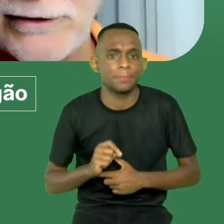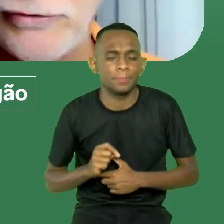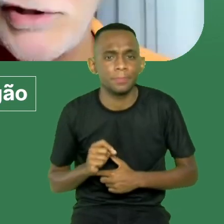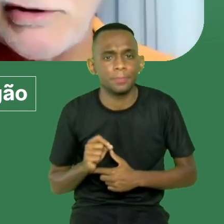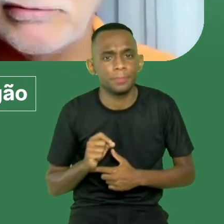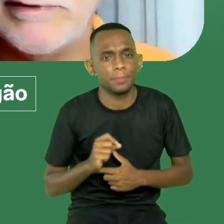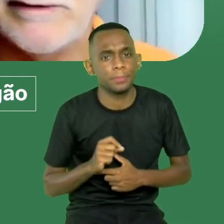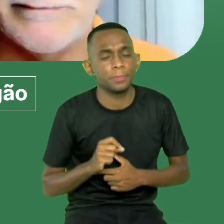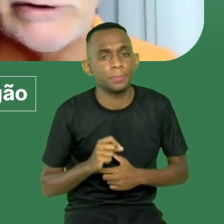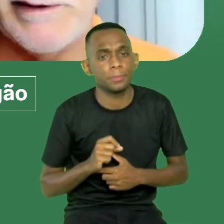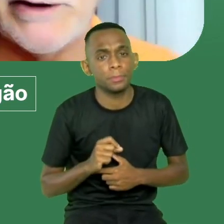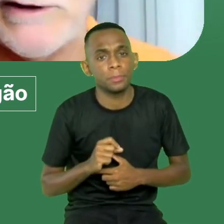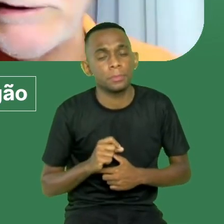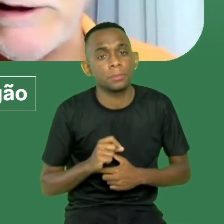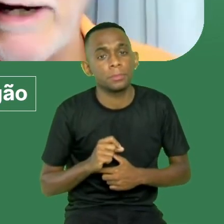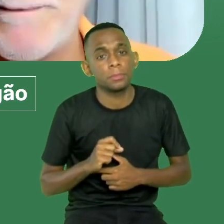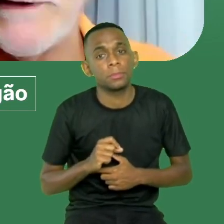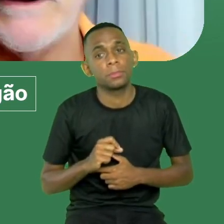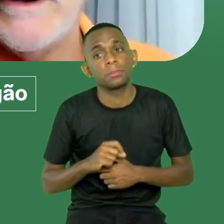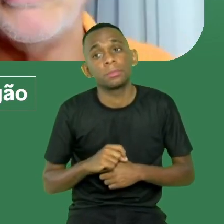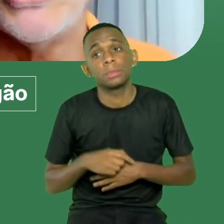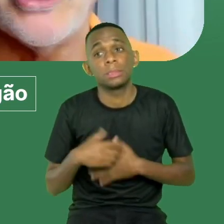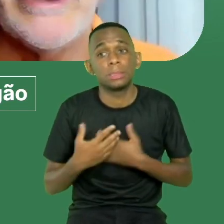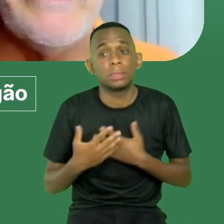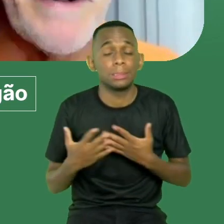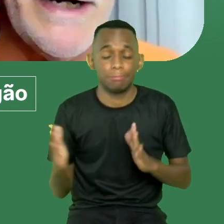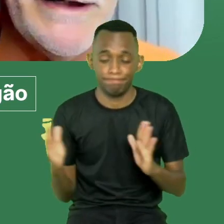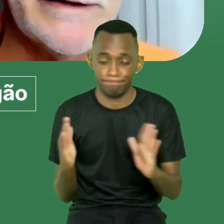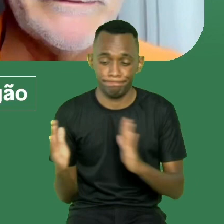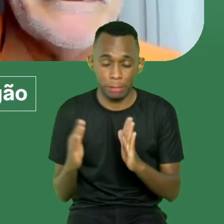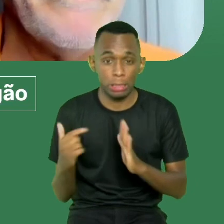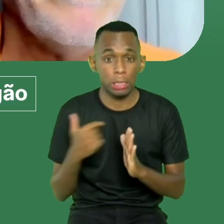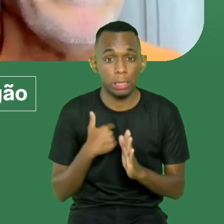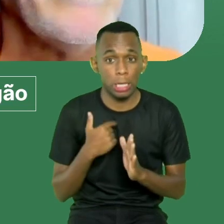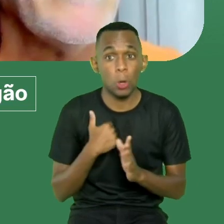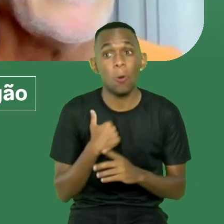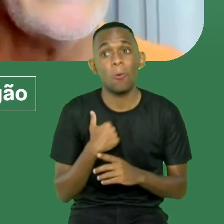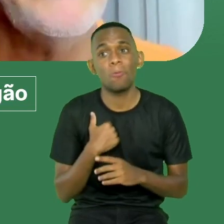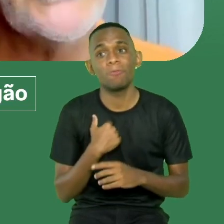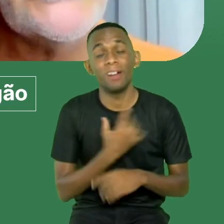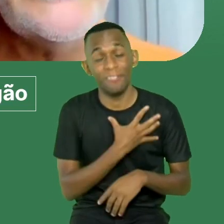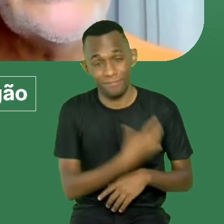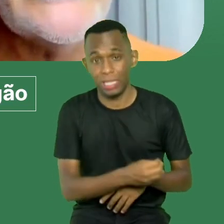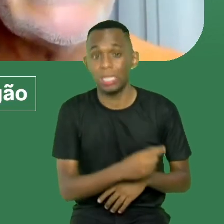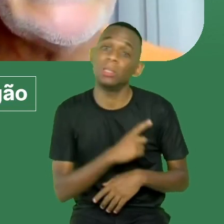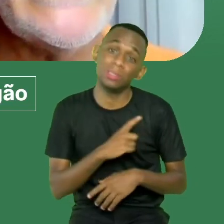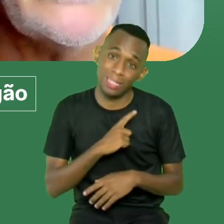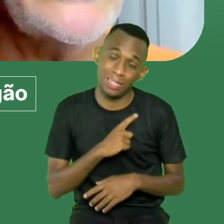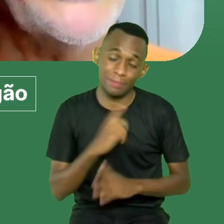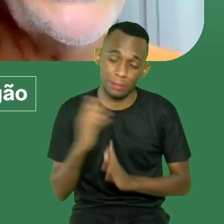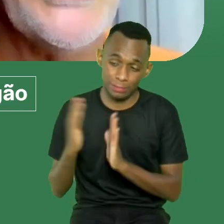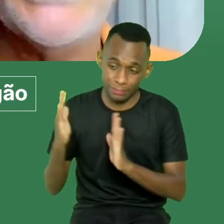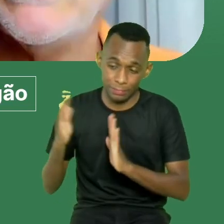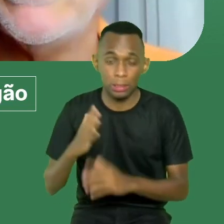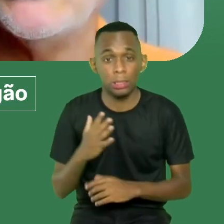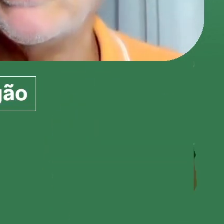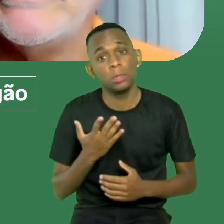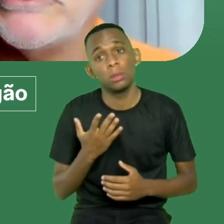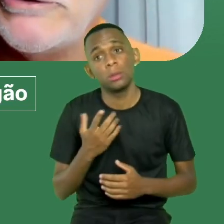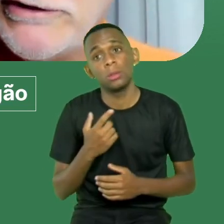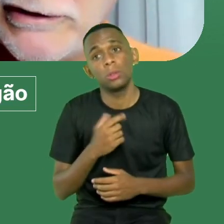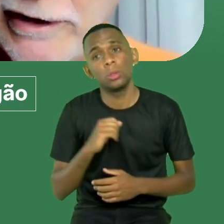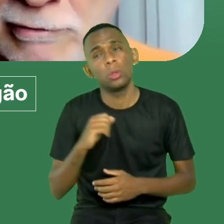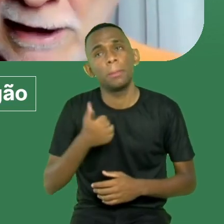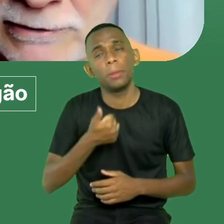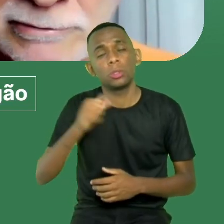com o fato de eu, né, mais ou menos nessa época, né, eu me tornei pai, né? Meus filhos nasceram, um em